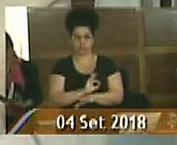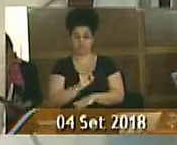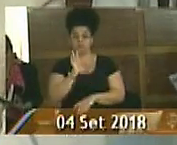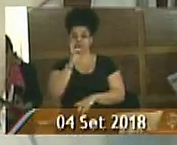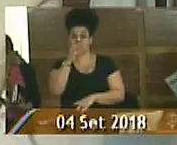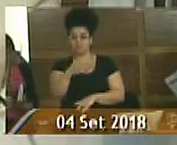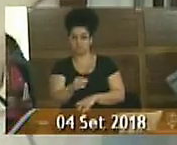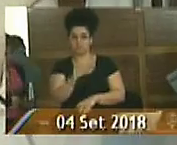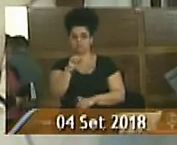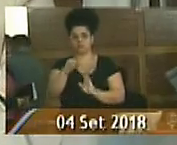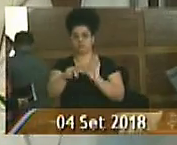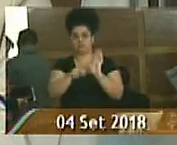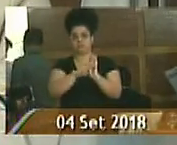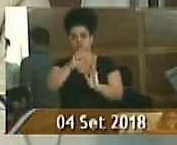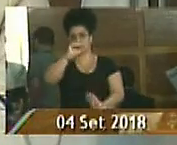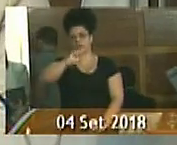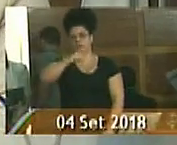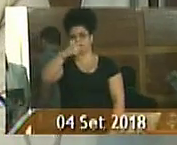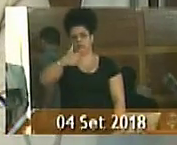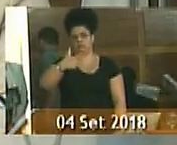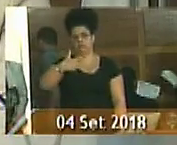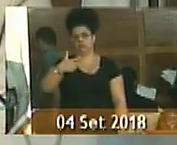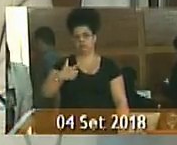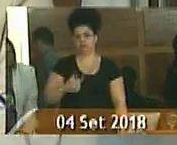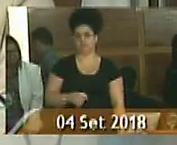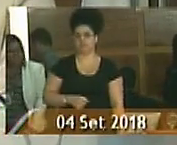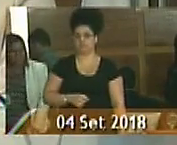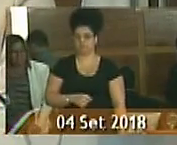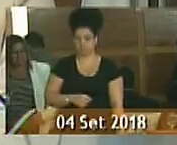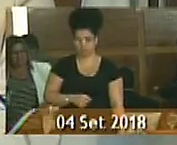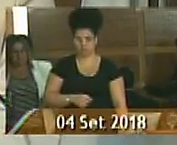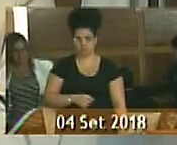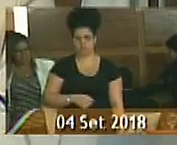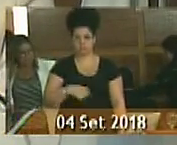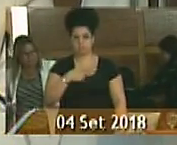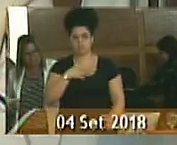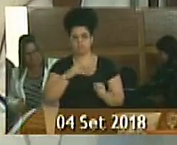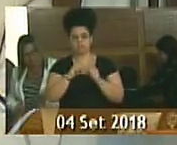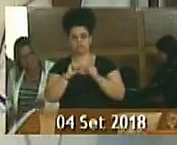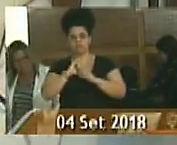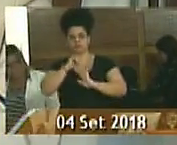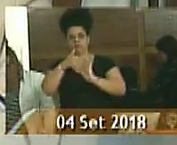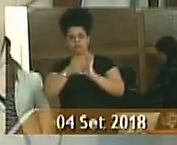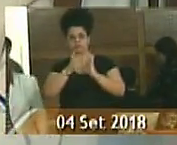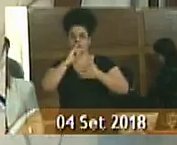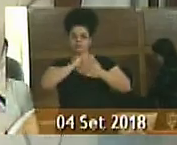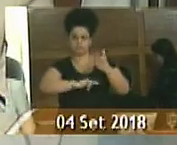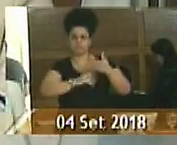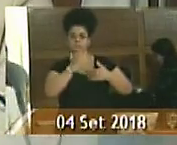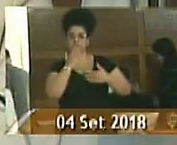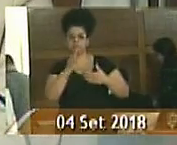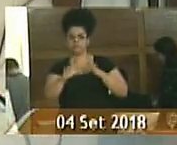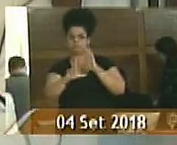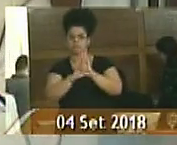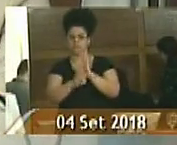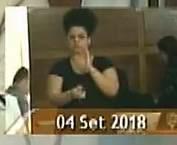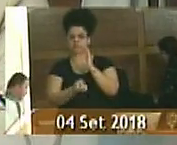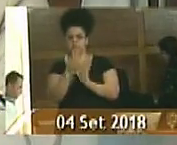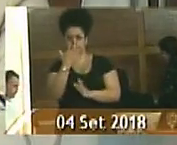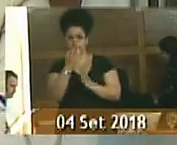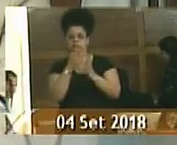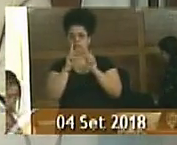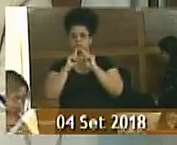elas são referentes a Sapientuba. Eu venho fazendo aqui indicações, requerimentos, projetos de leis,